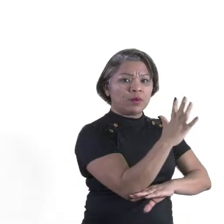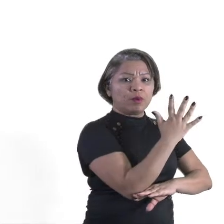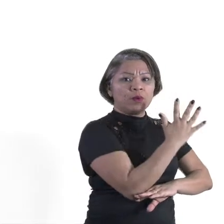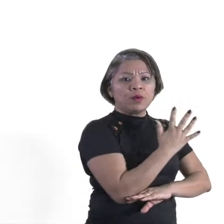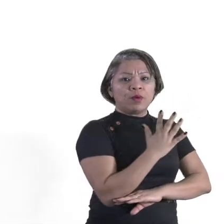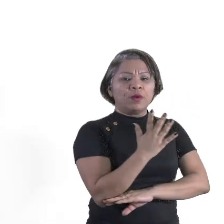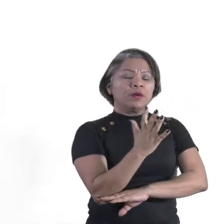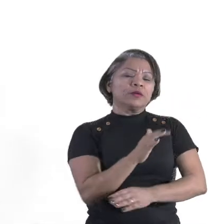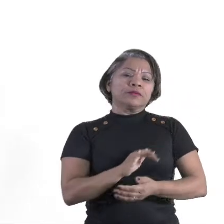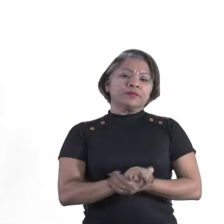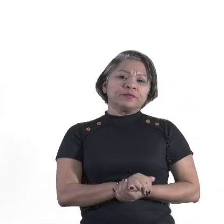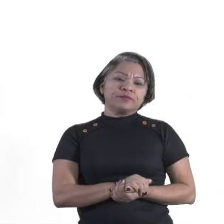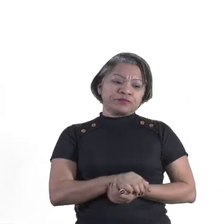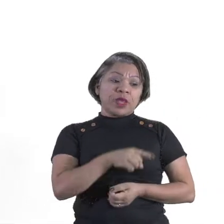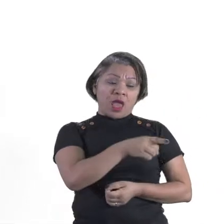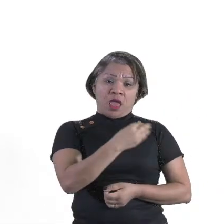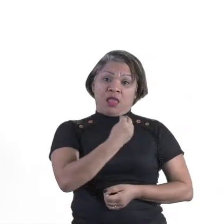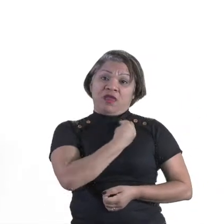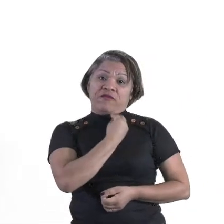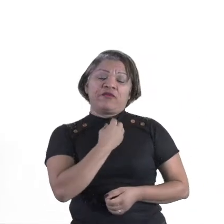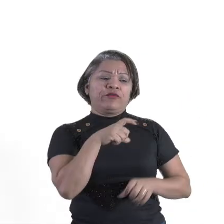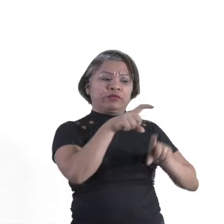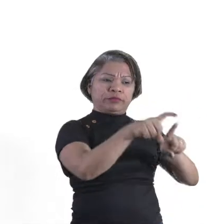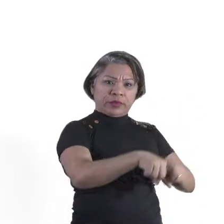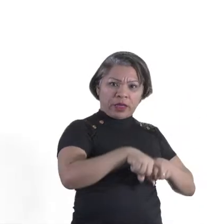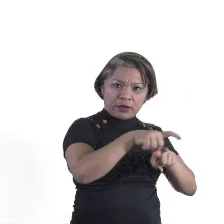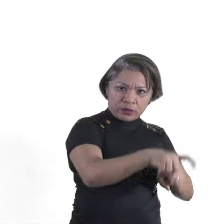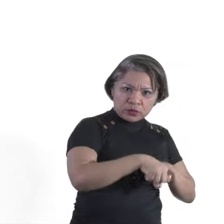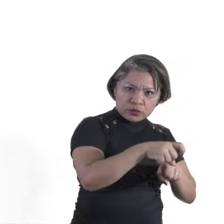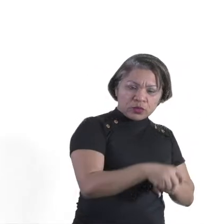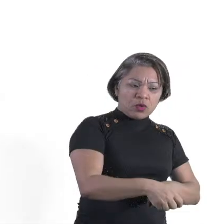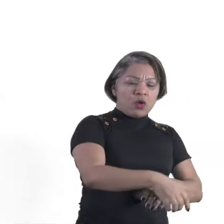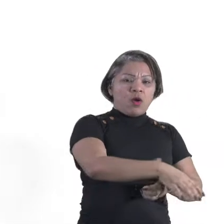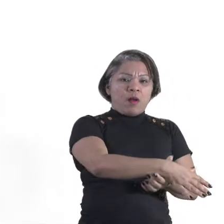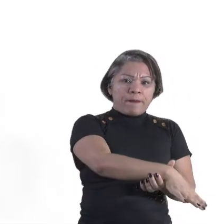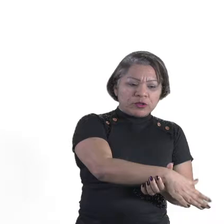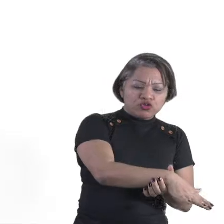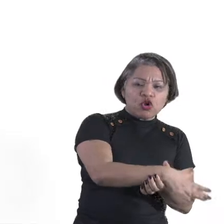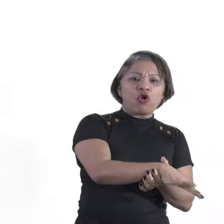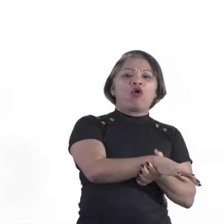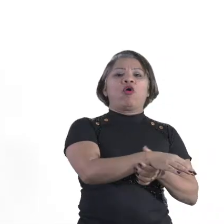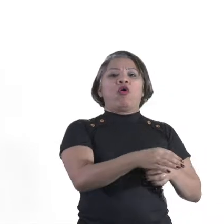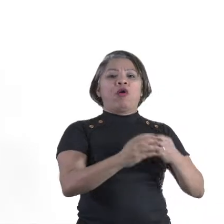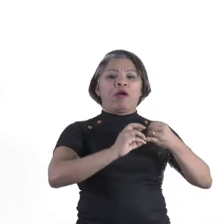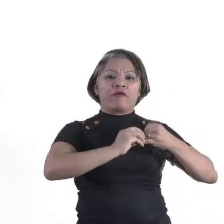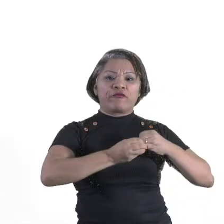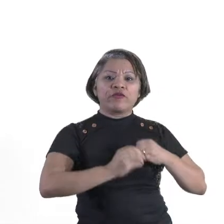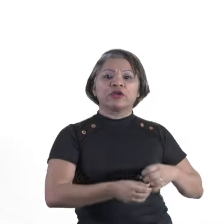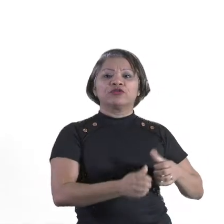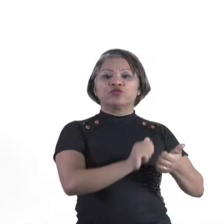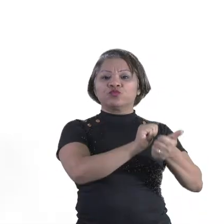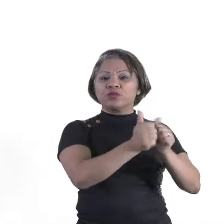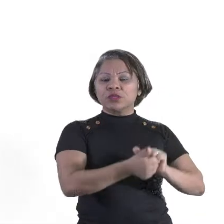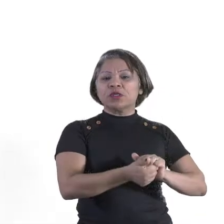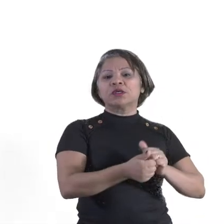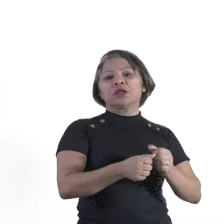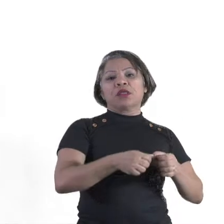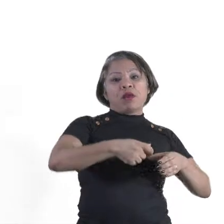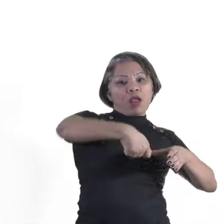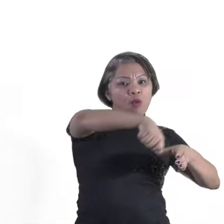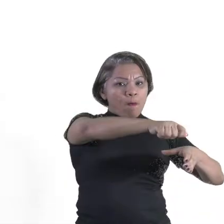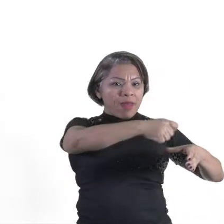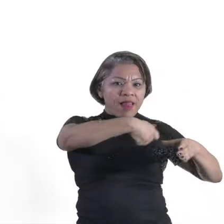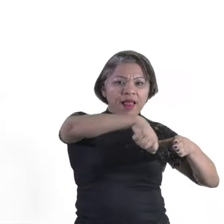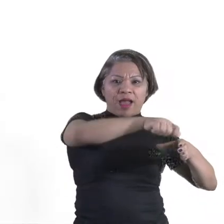da agricultura, plantavam mandioca, plantavam feijão, milho e melaço, que era produzido a